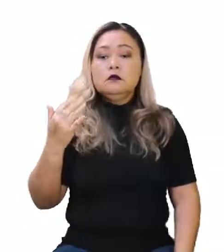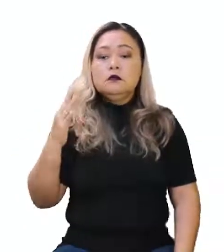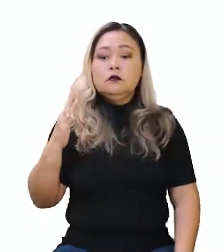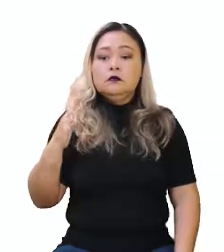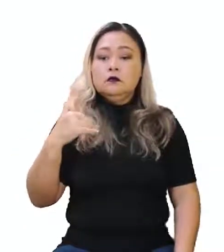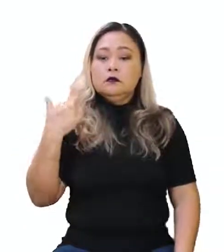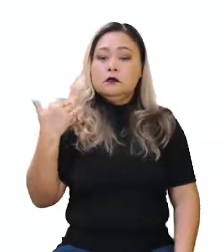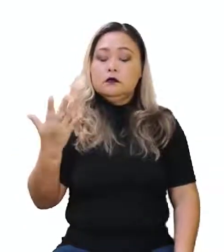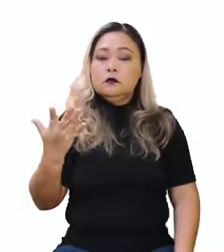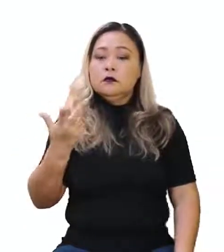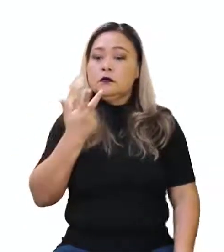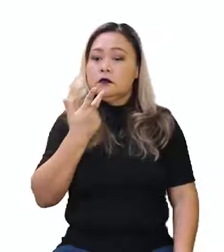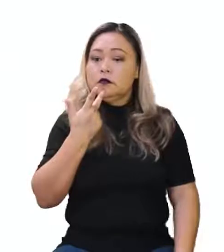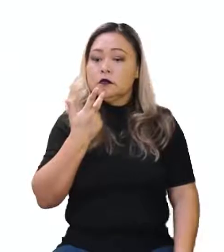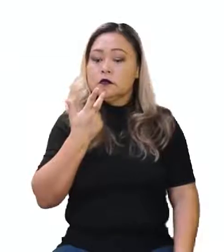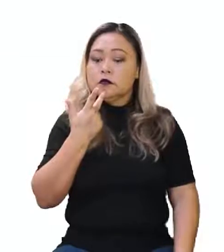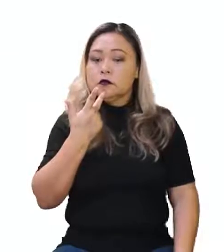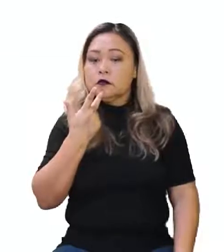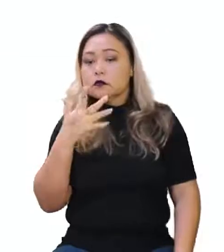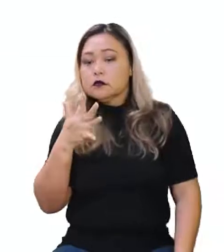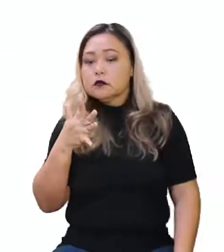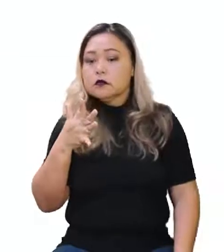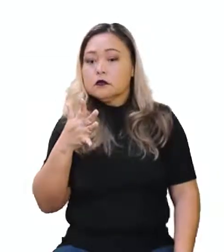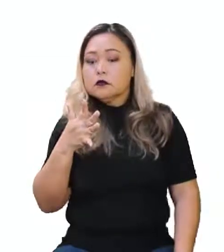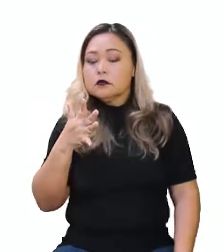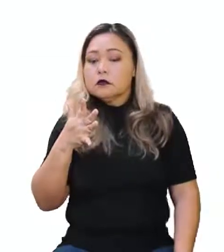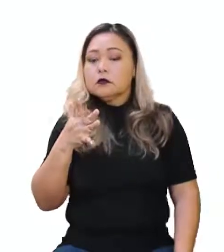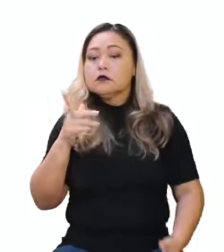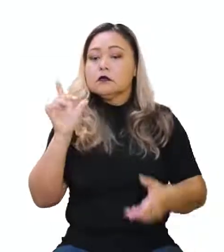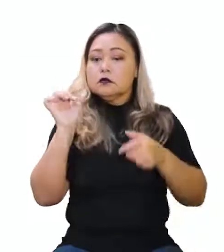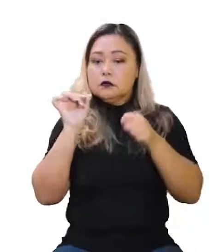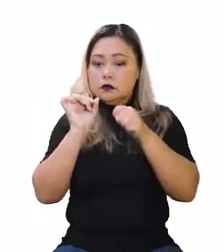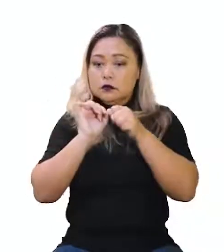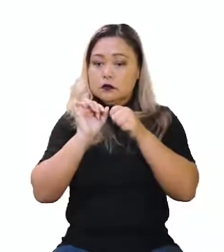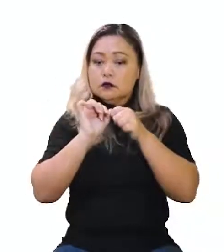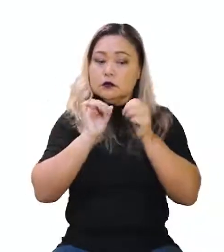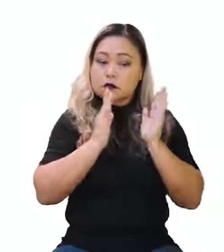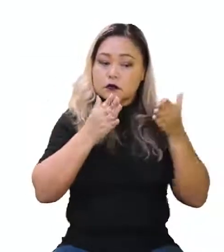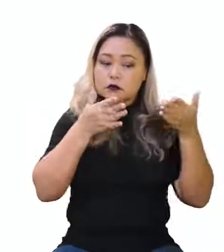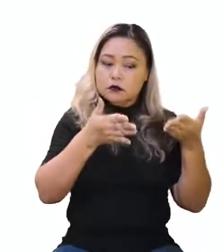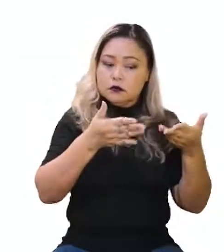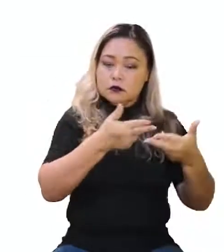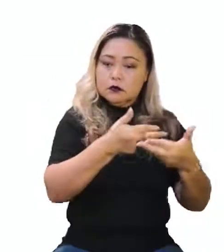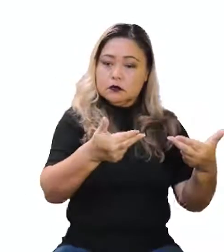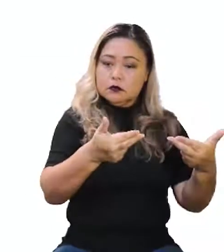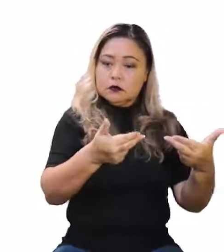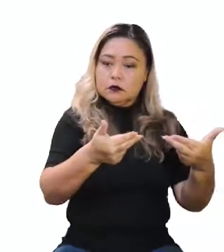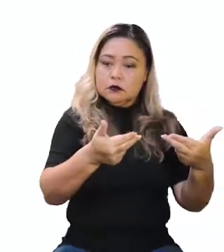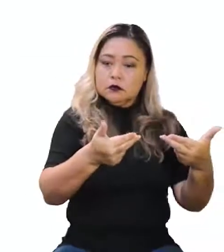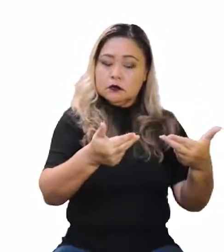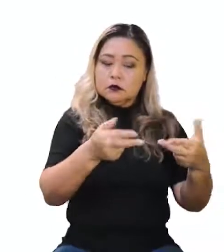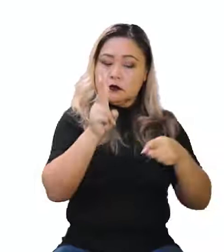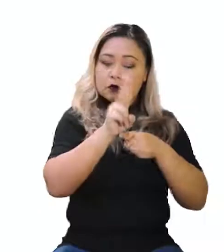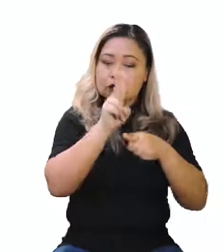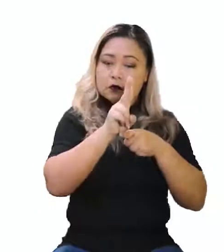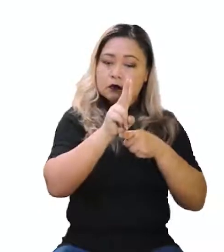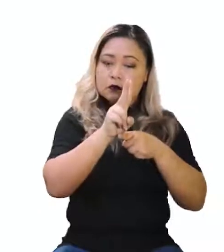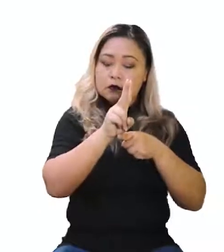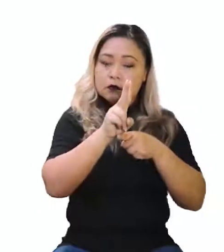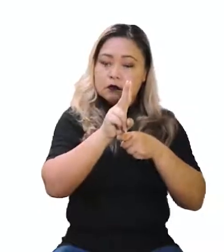Quando nós estávamos falando em torno da produção, uma coisa é você